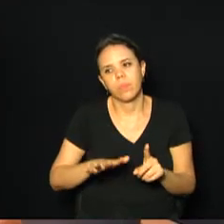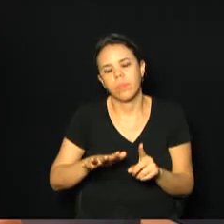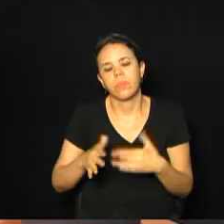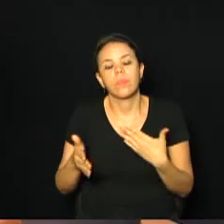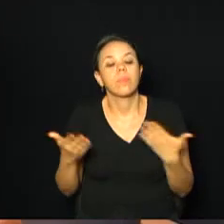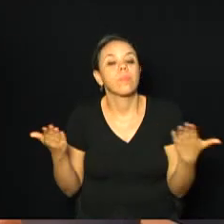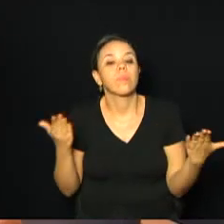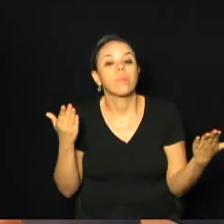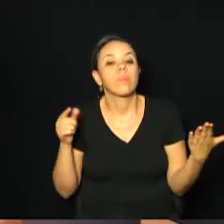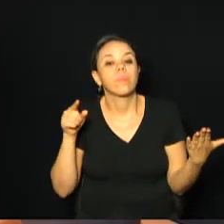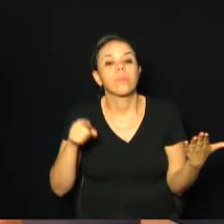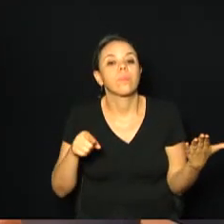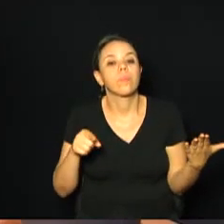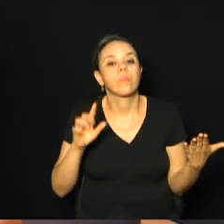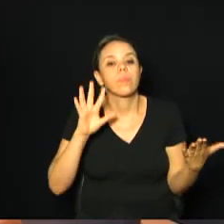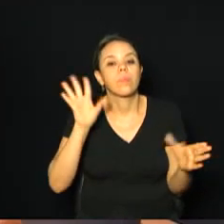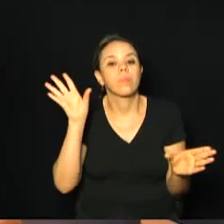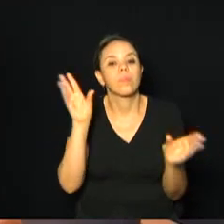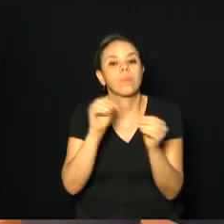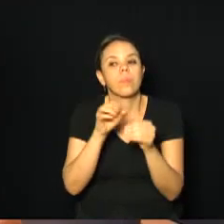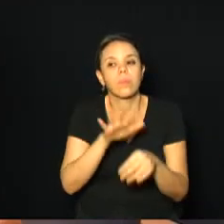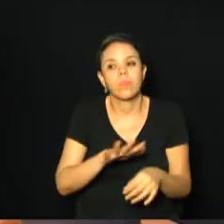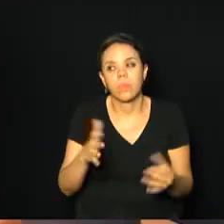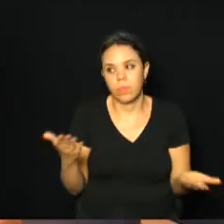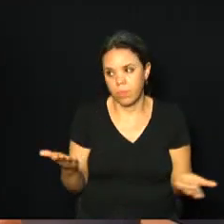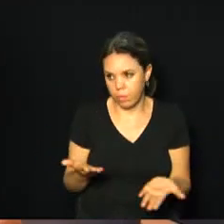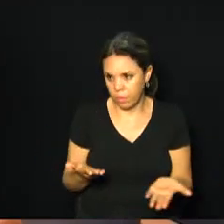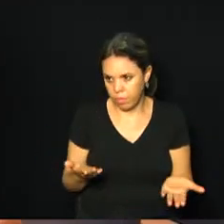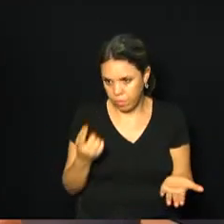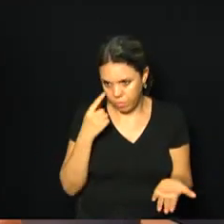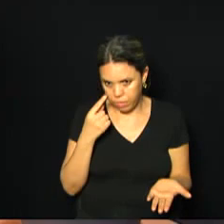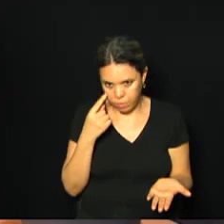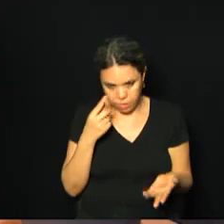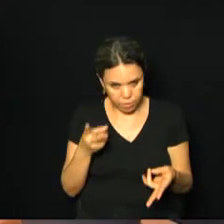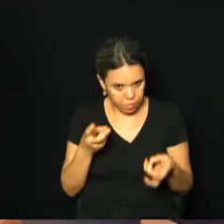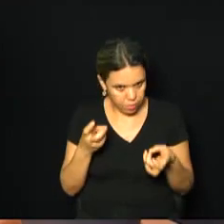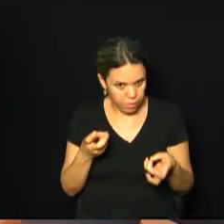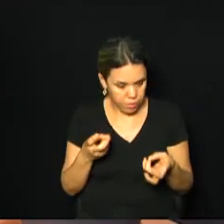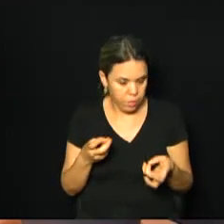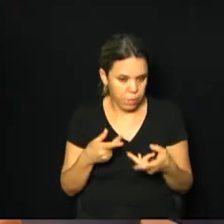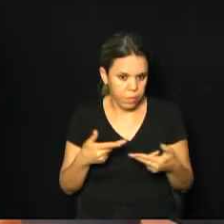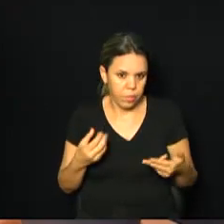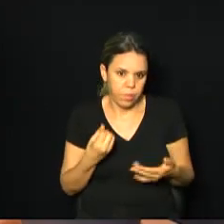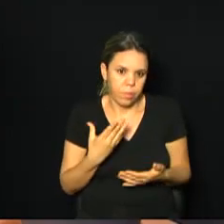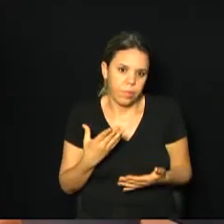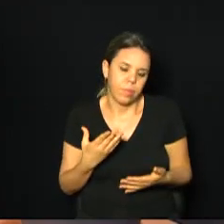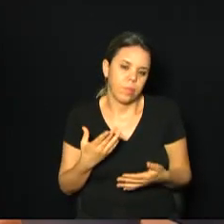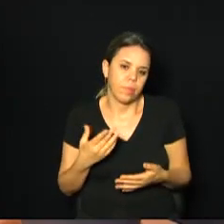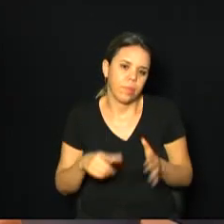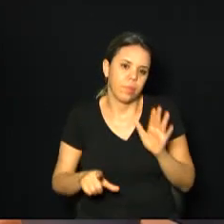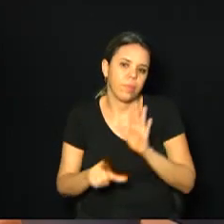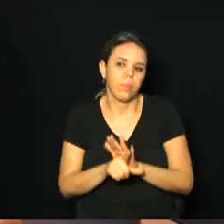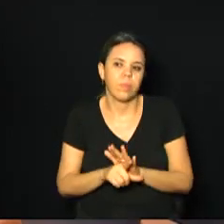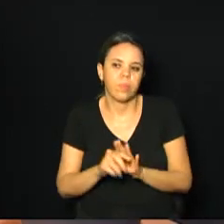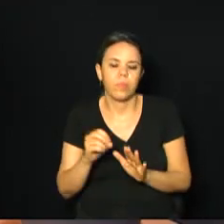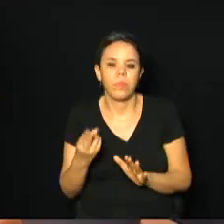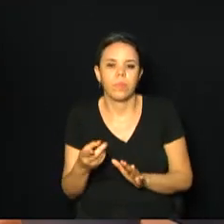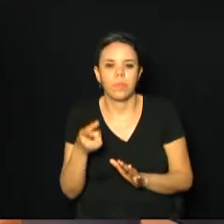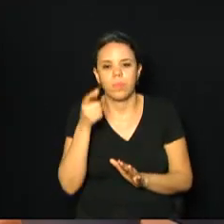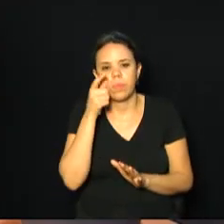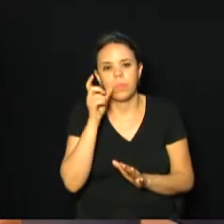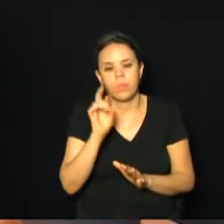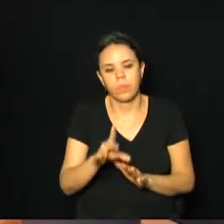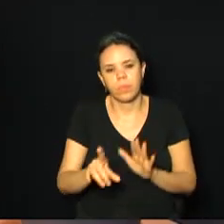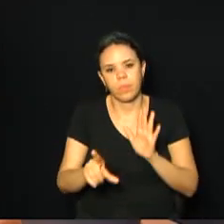que é um resumo geral hoje? Você vê expectativa de coisas boas através da lei, ou vocês só veem